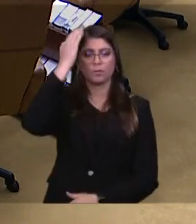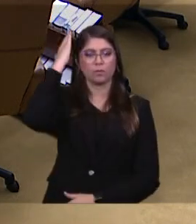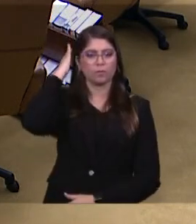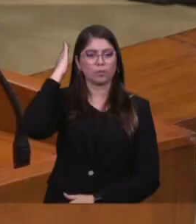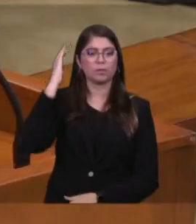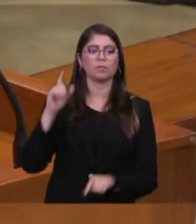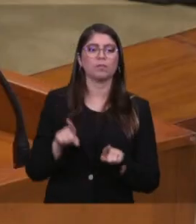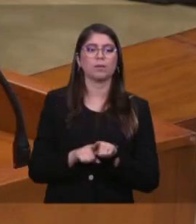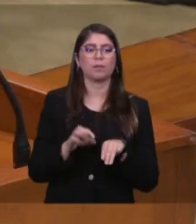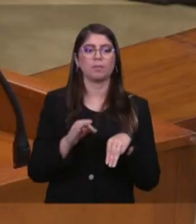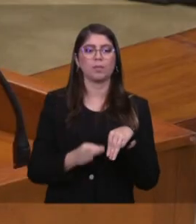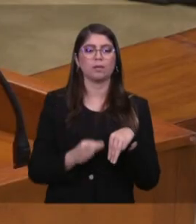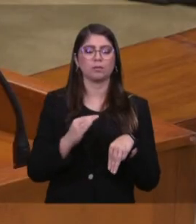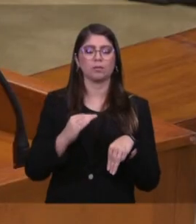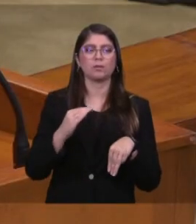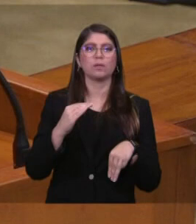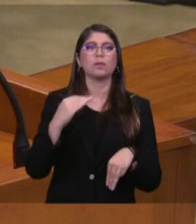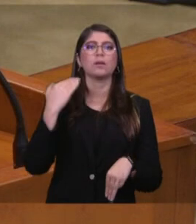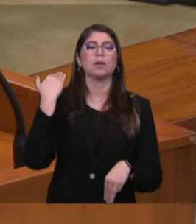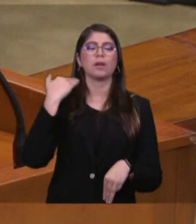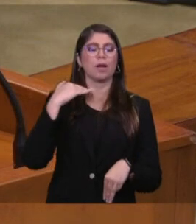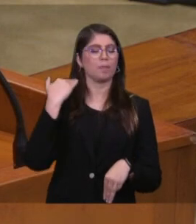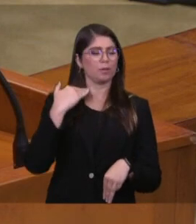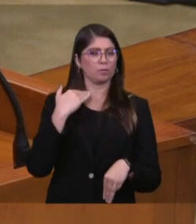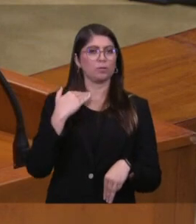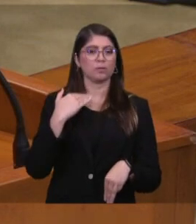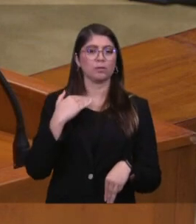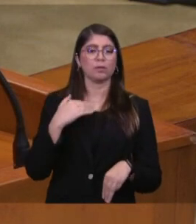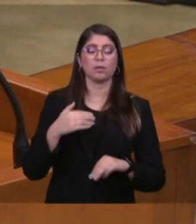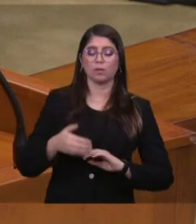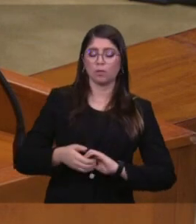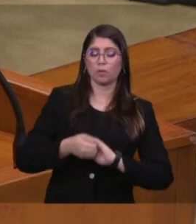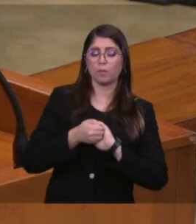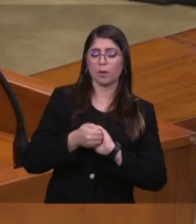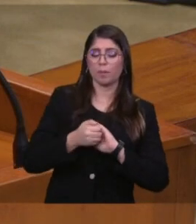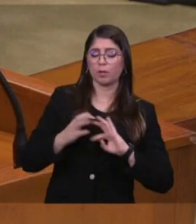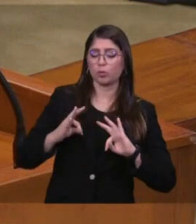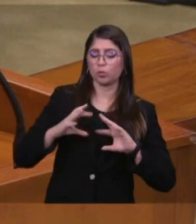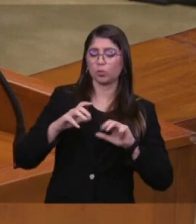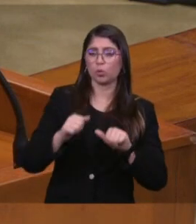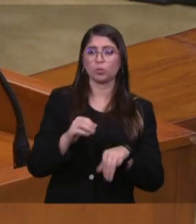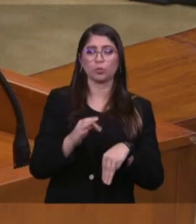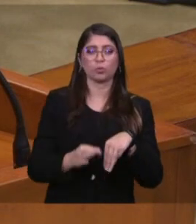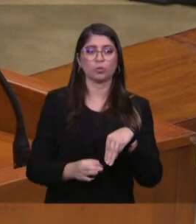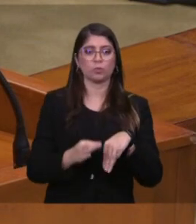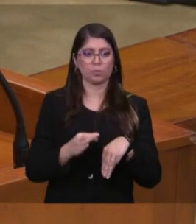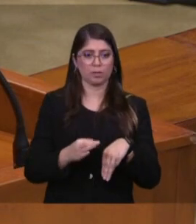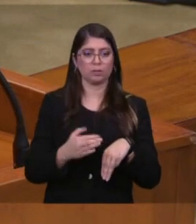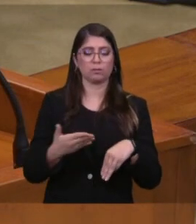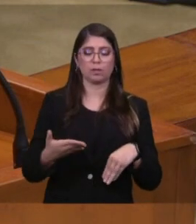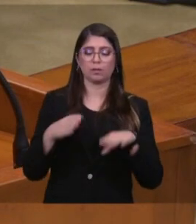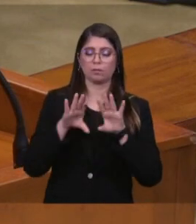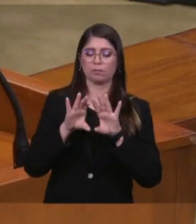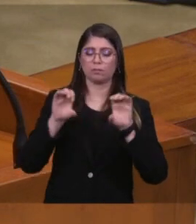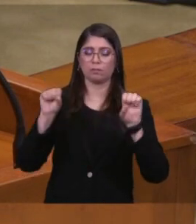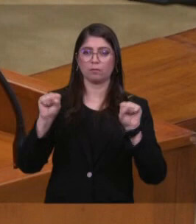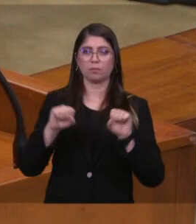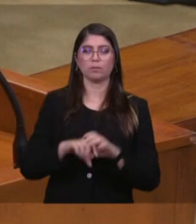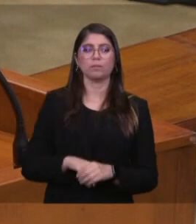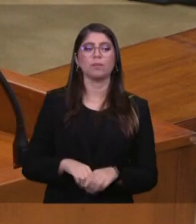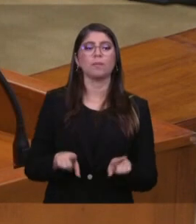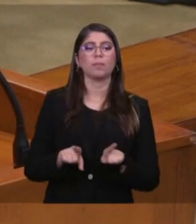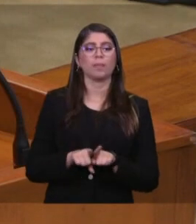excelentíssima ministra Carmen Lúcia, em nome de quem saúdo os demais excelentíssimos ministros desta Corte,